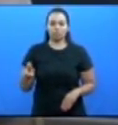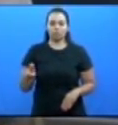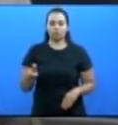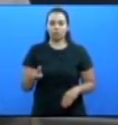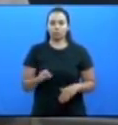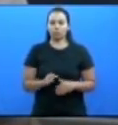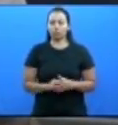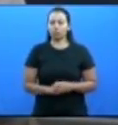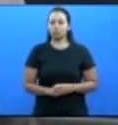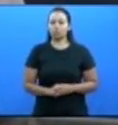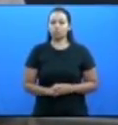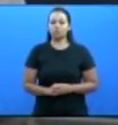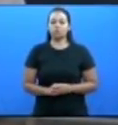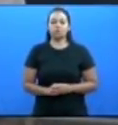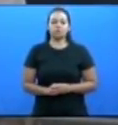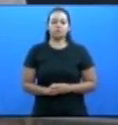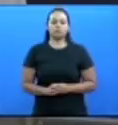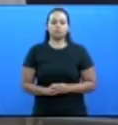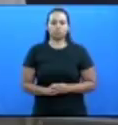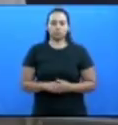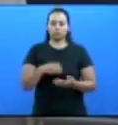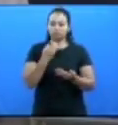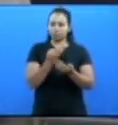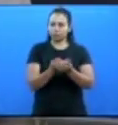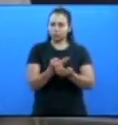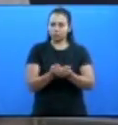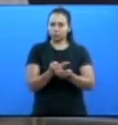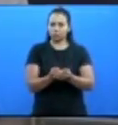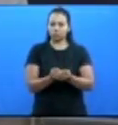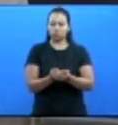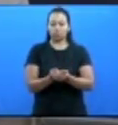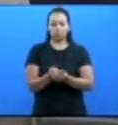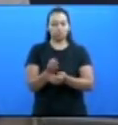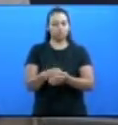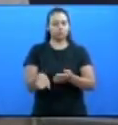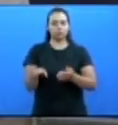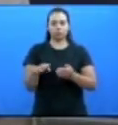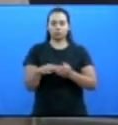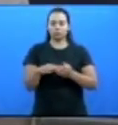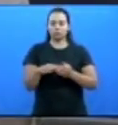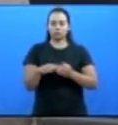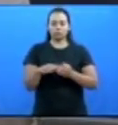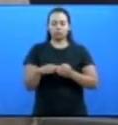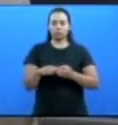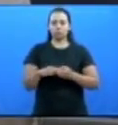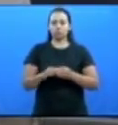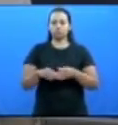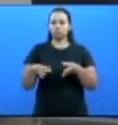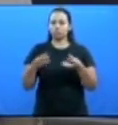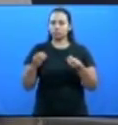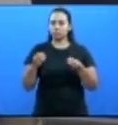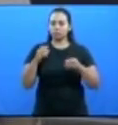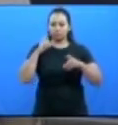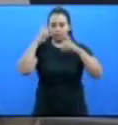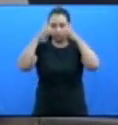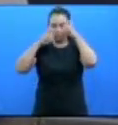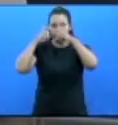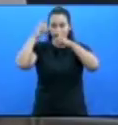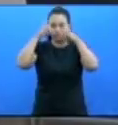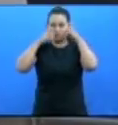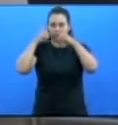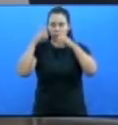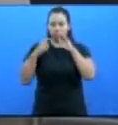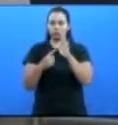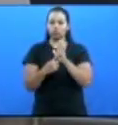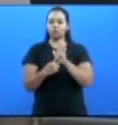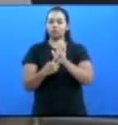saúde, de cada unidade escolar, né, tenha se preocupado muito na hora de apresentar. É claro